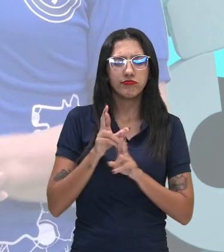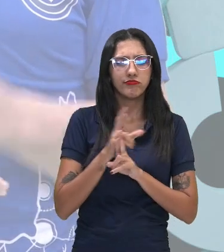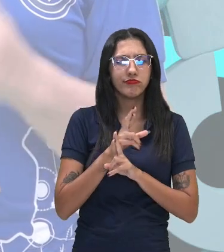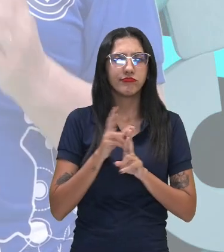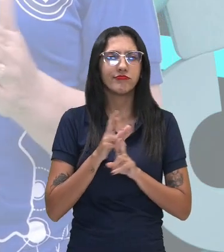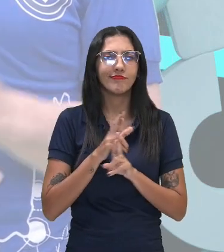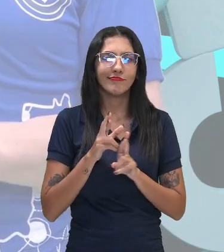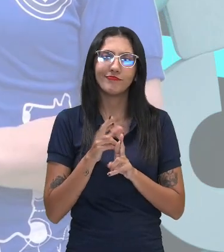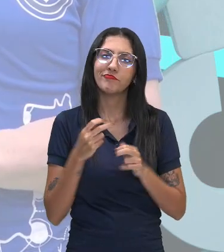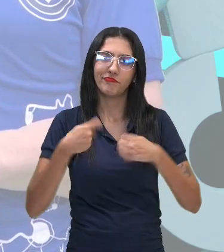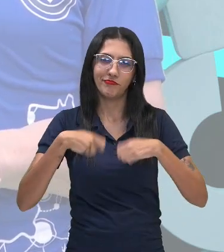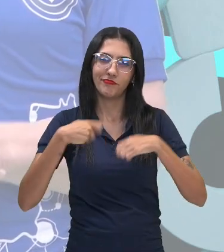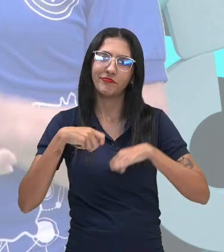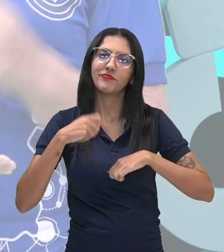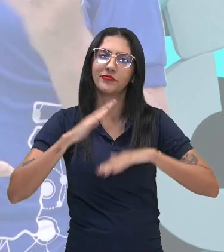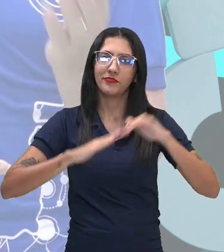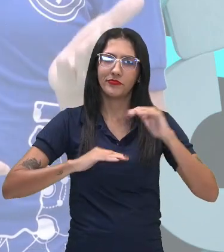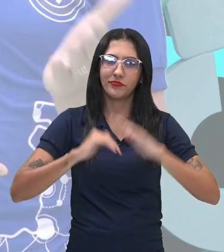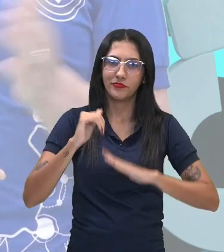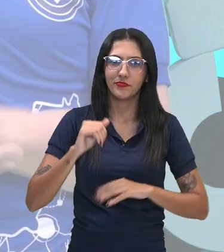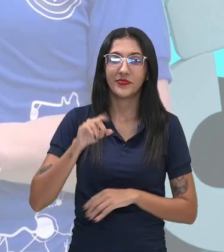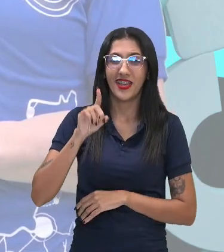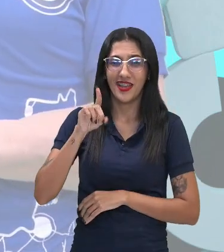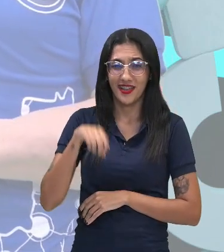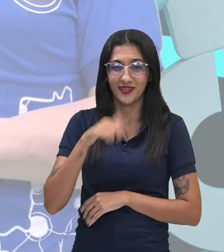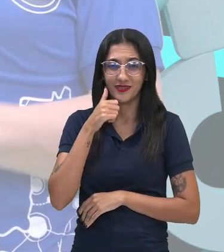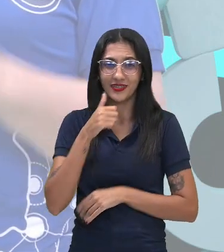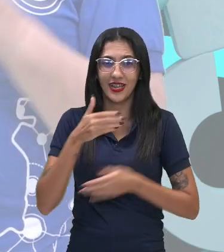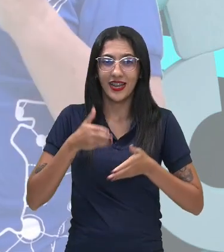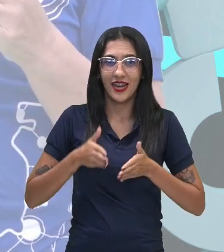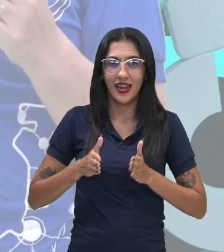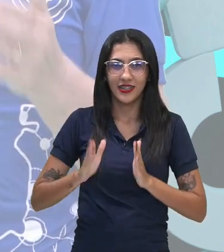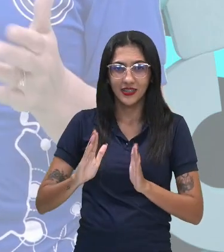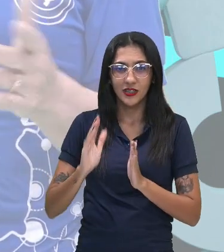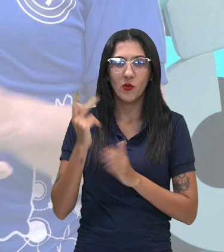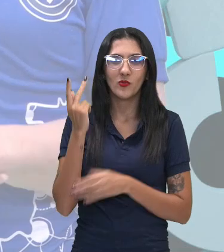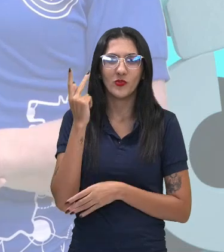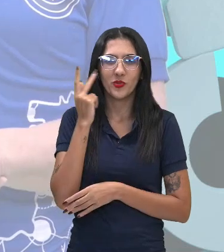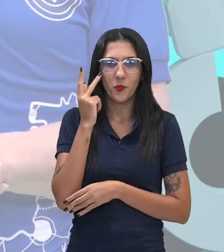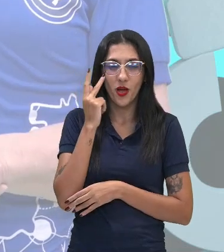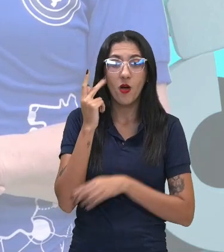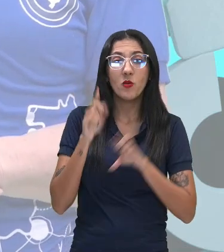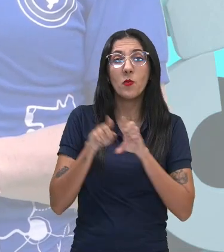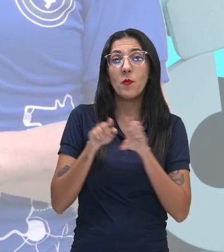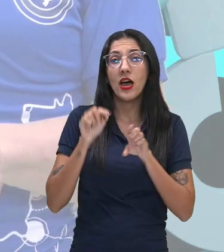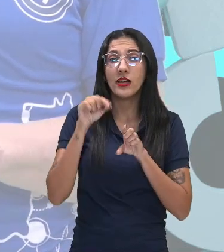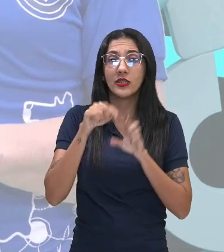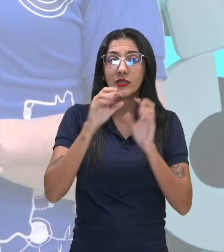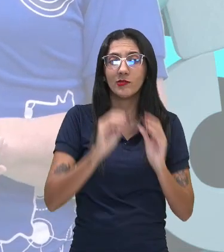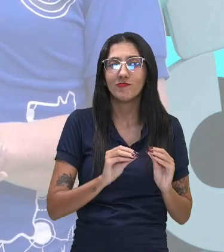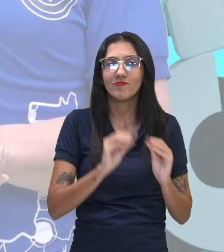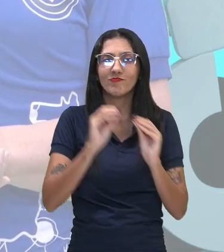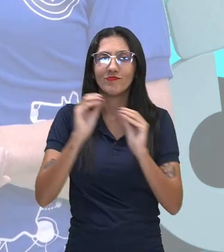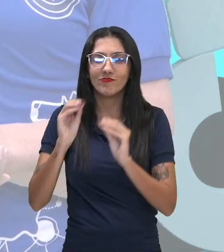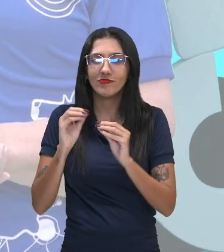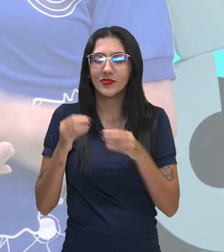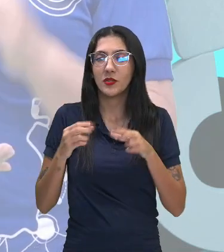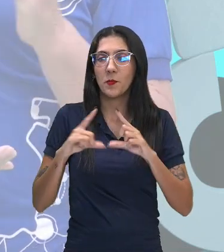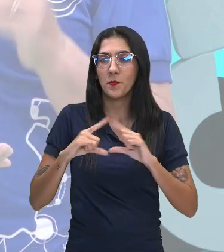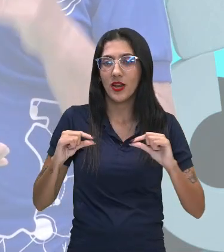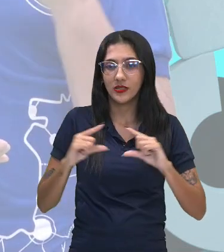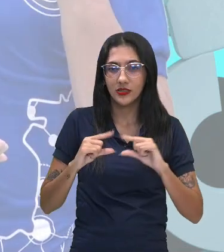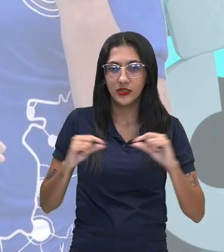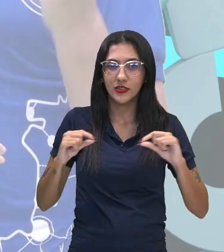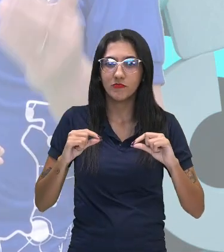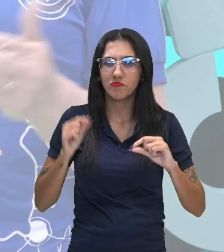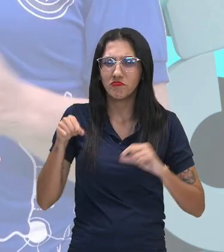ofício. Débora Menezes nasceu em Santos e mora há 30 anos em Brasília, cidade